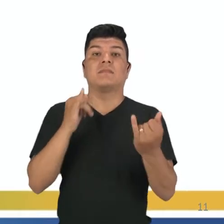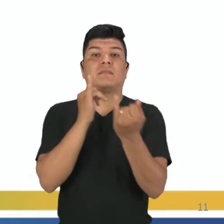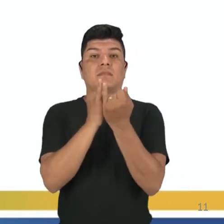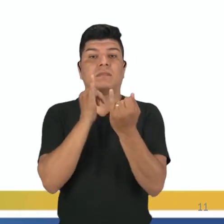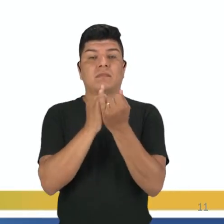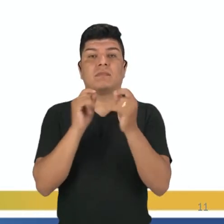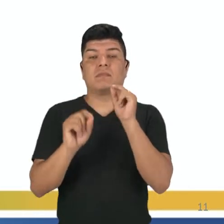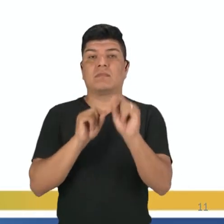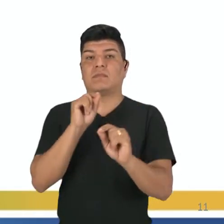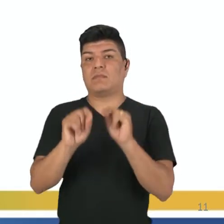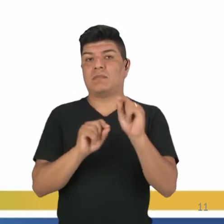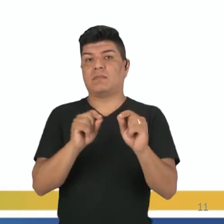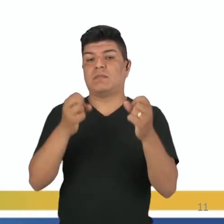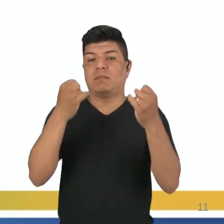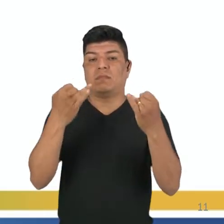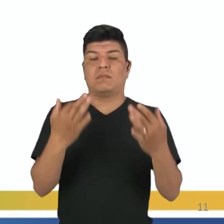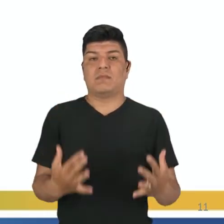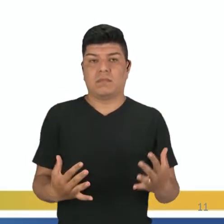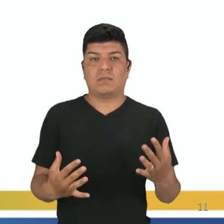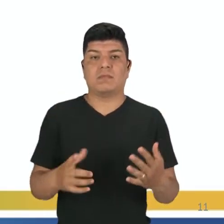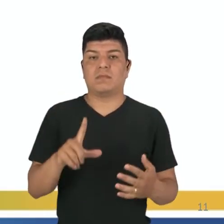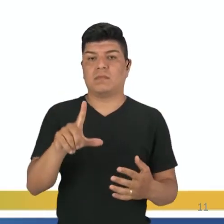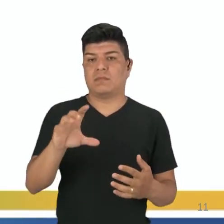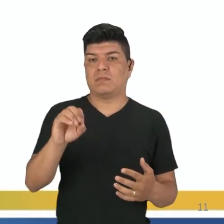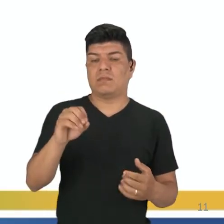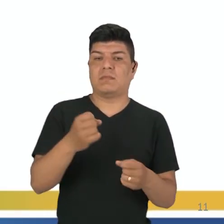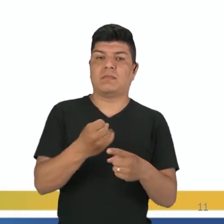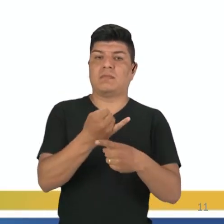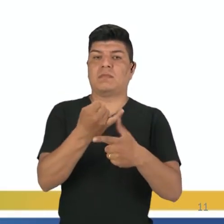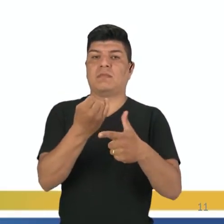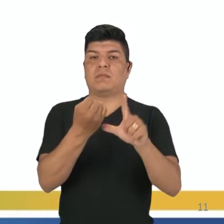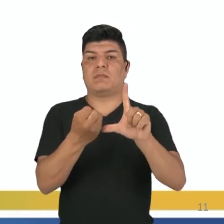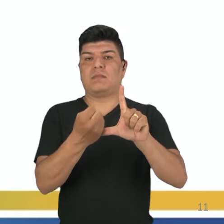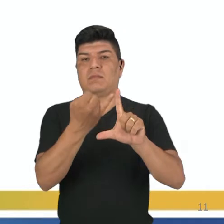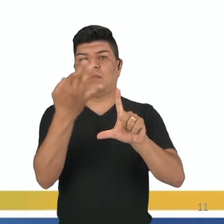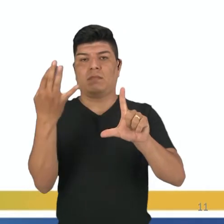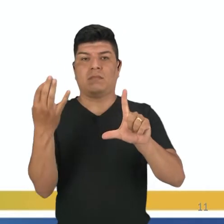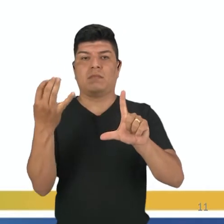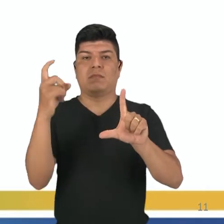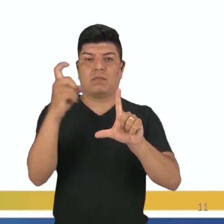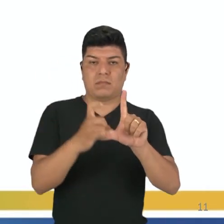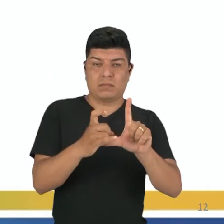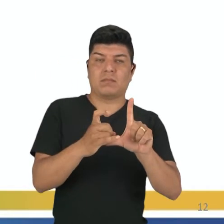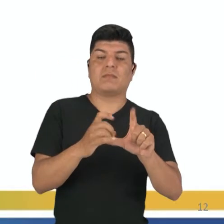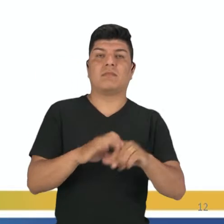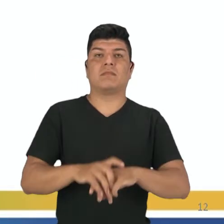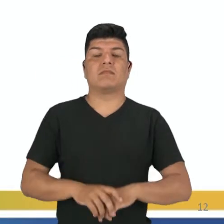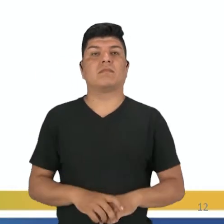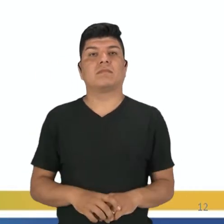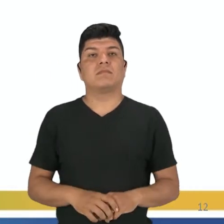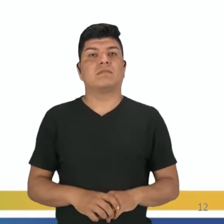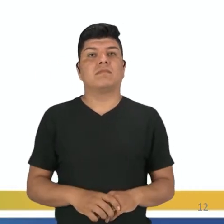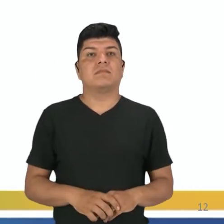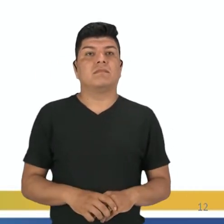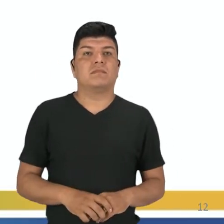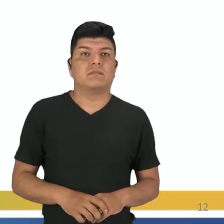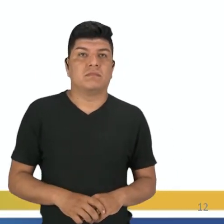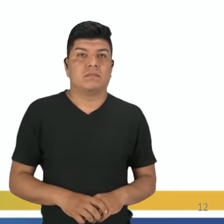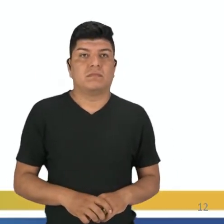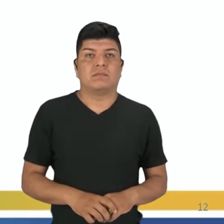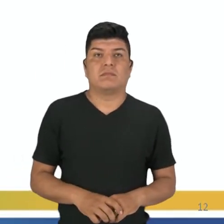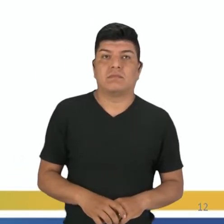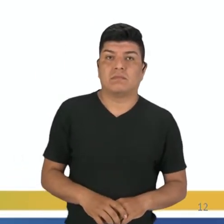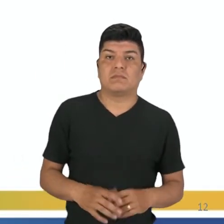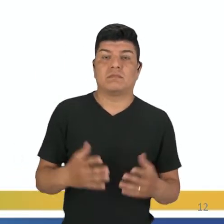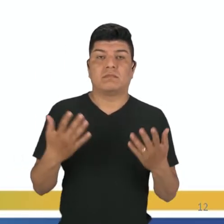com as definições de logaritmo e os seus casos que decorrem da sua definição. Então, a